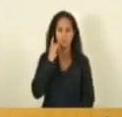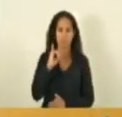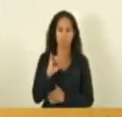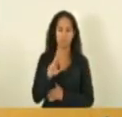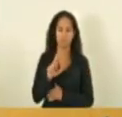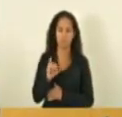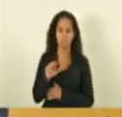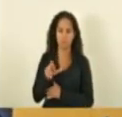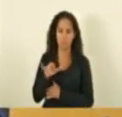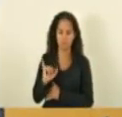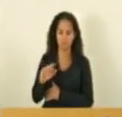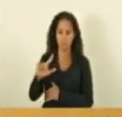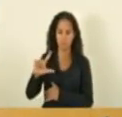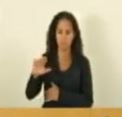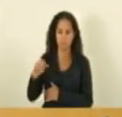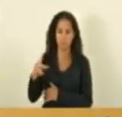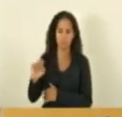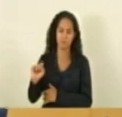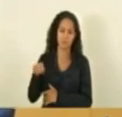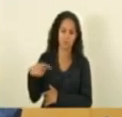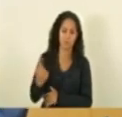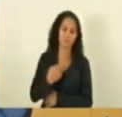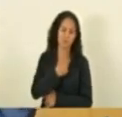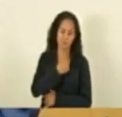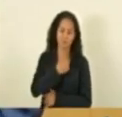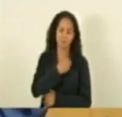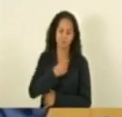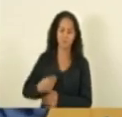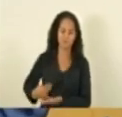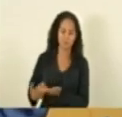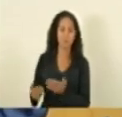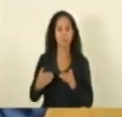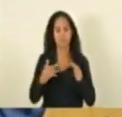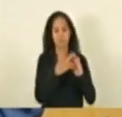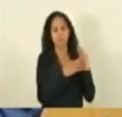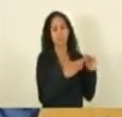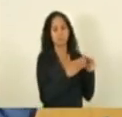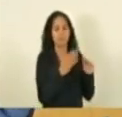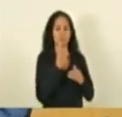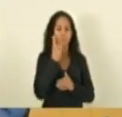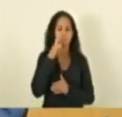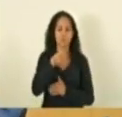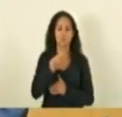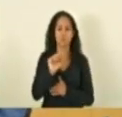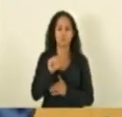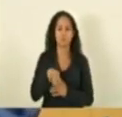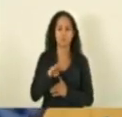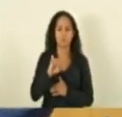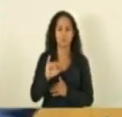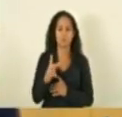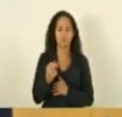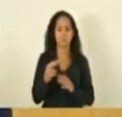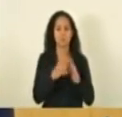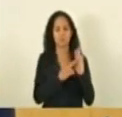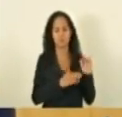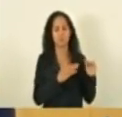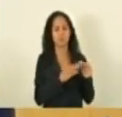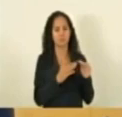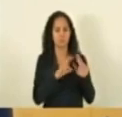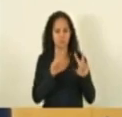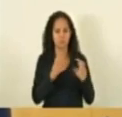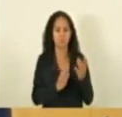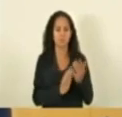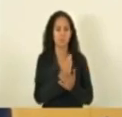Irini Lopes, nossa ministra, com o relator, deputado Alexandre Chambinho, também com o relator, matéria